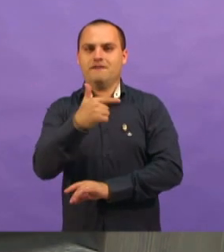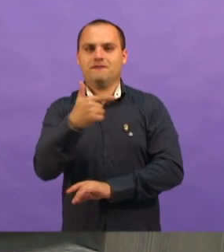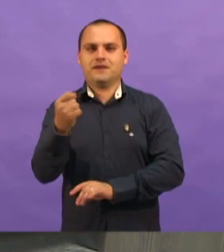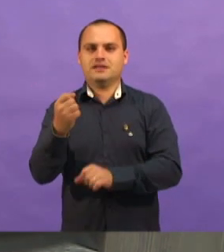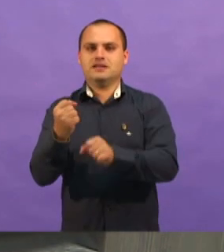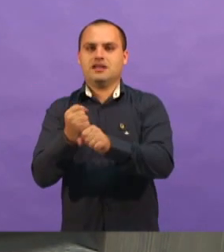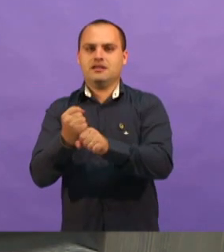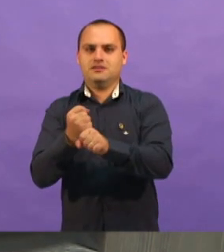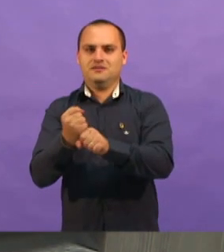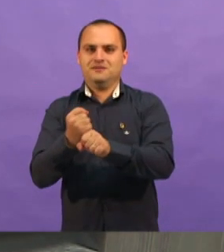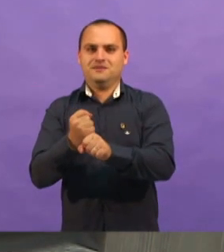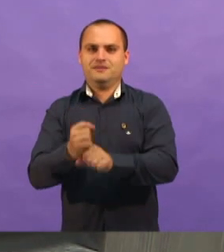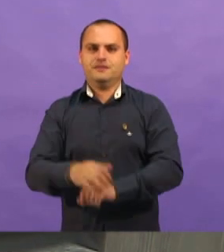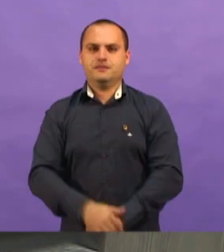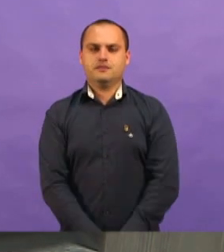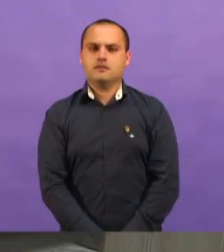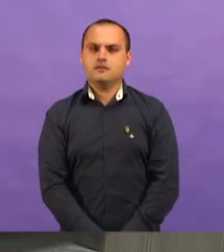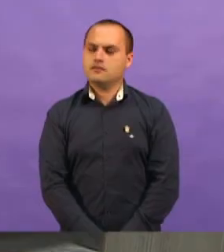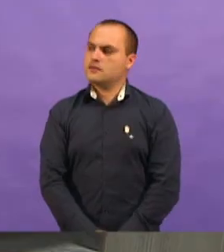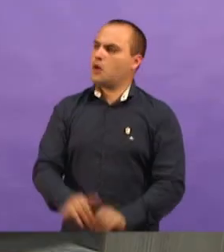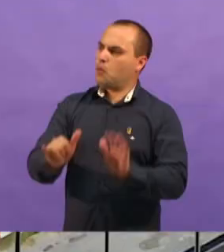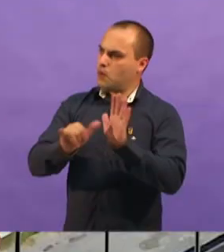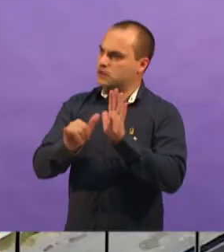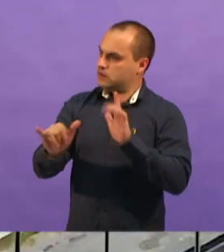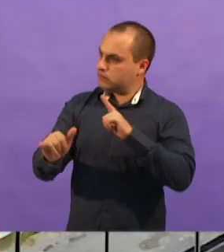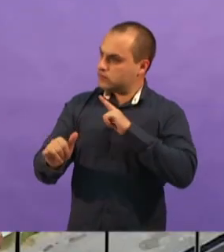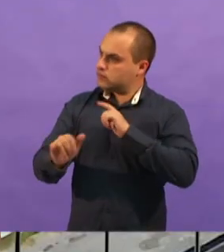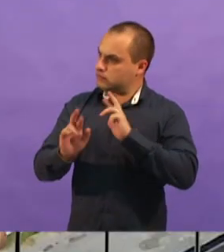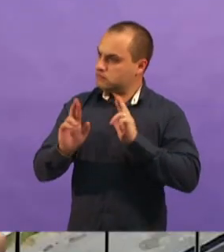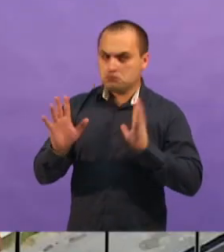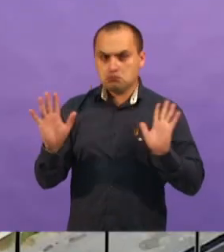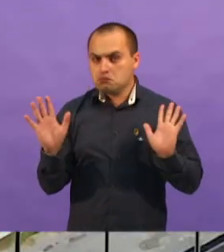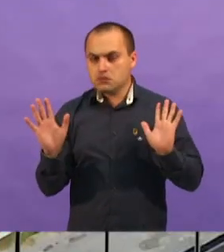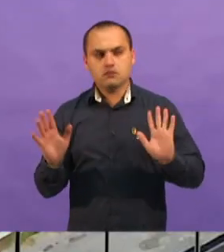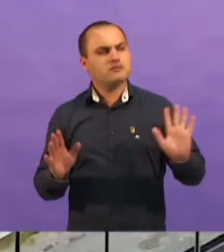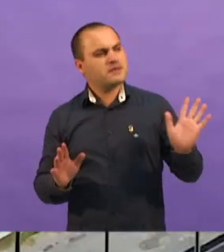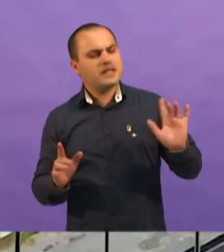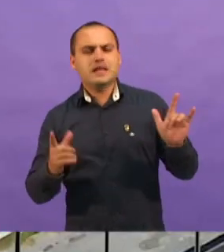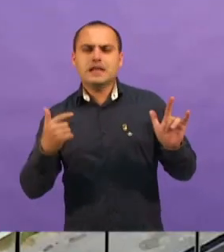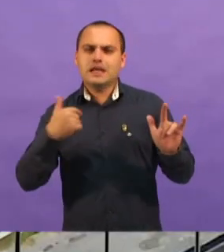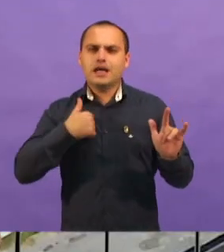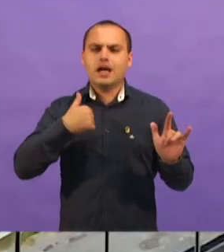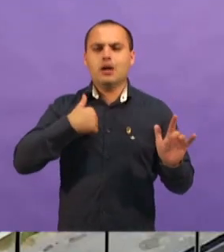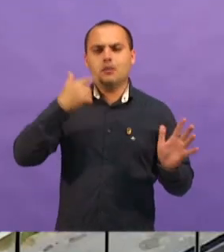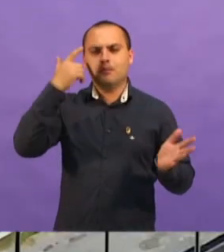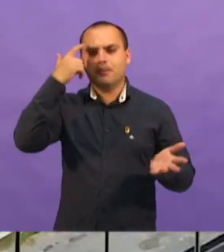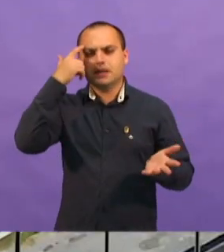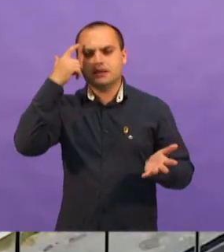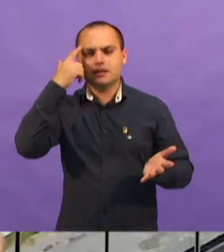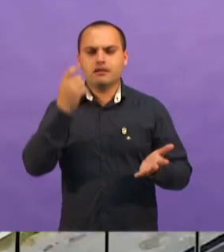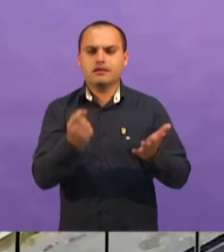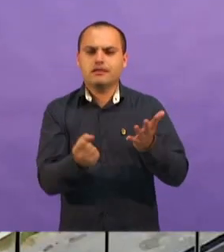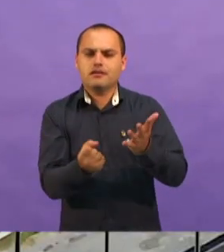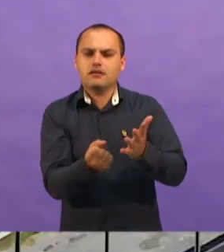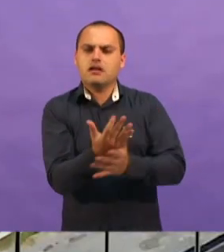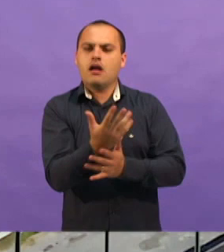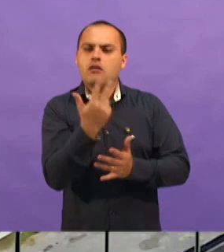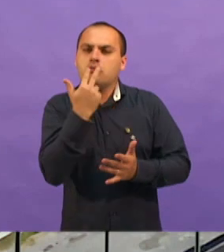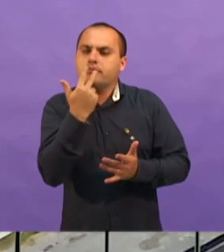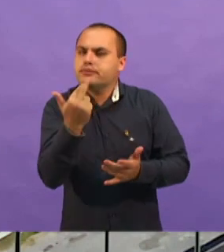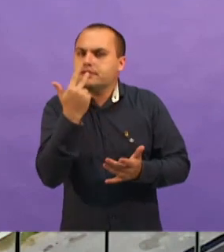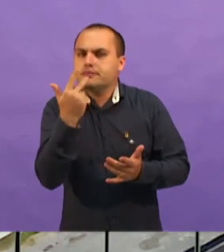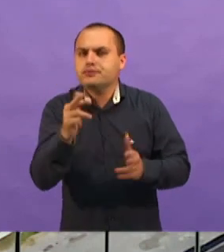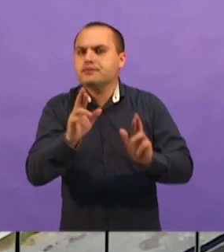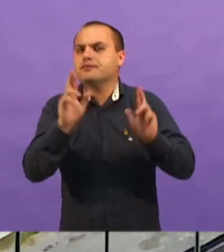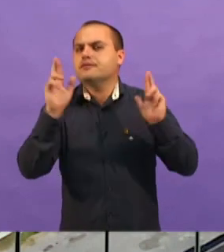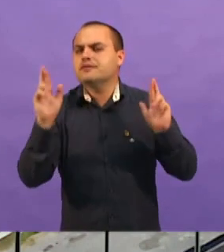O edital tem alguma coisa diferente? No início eu pensei em criar algo diferente, mas